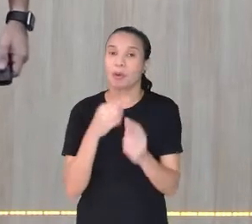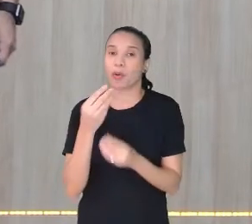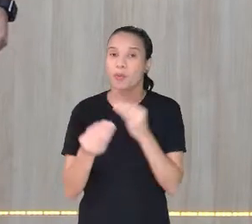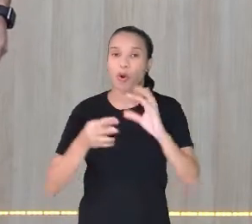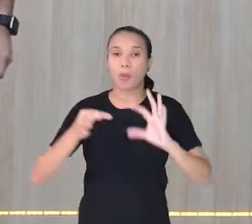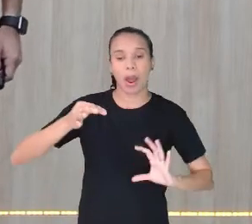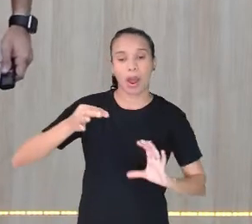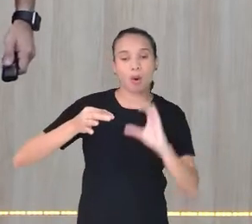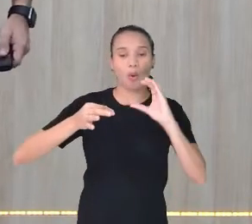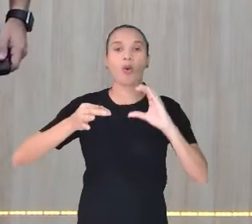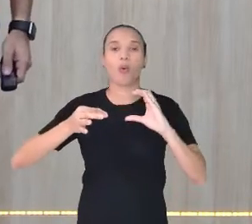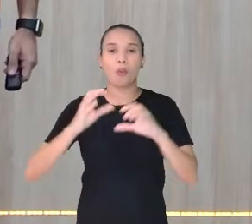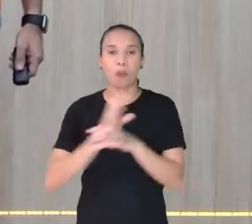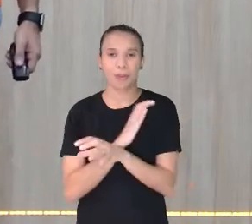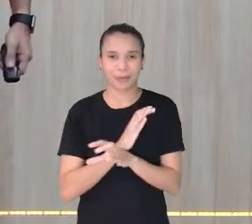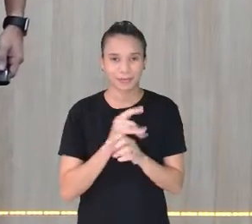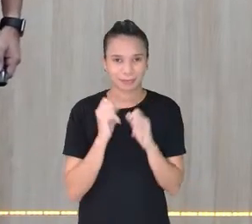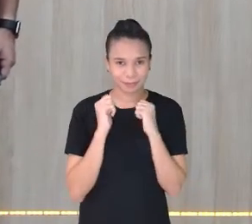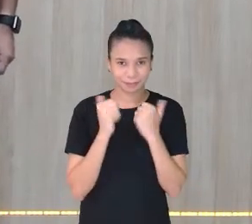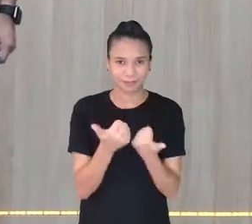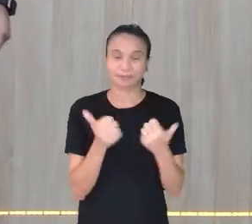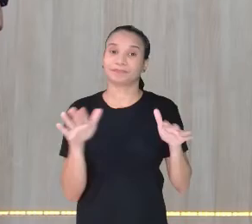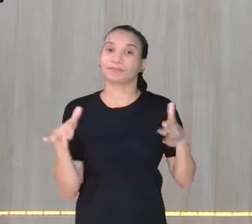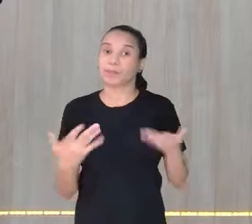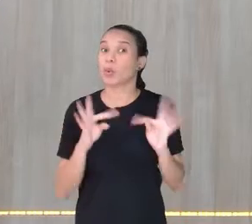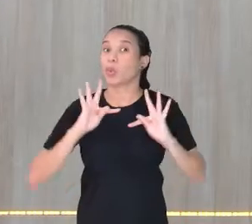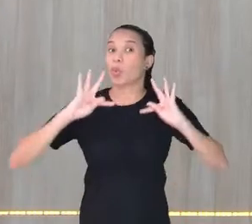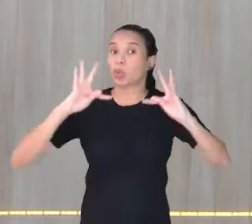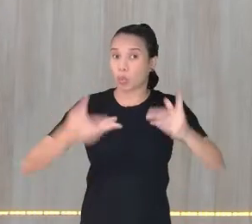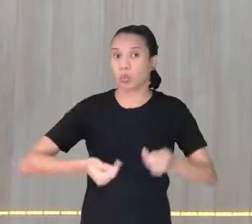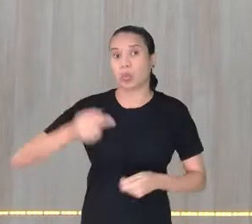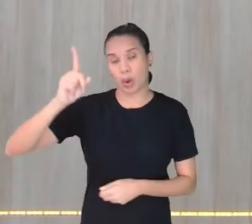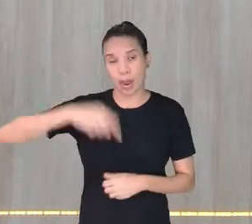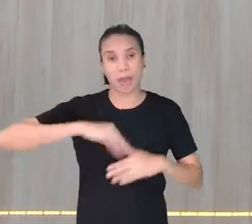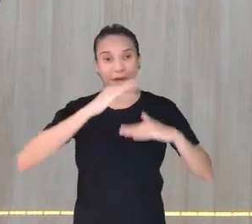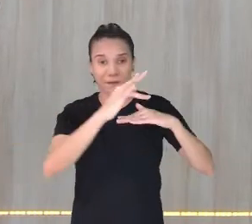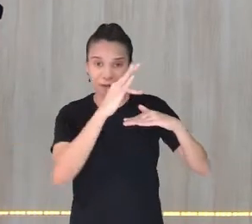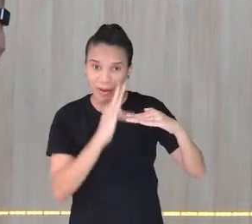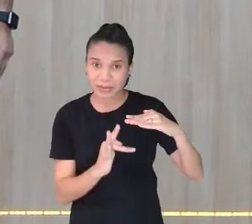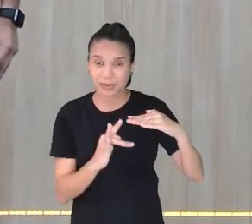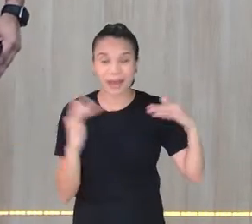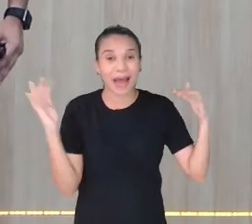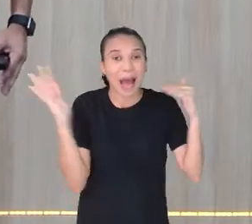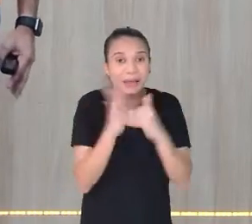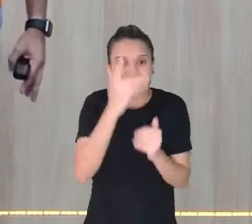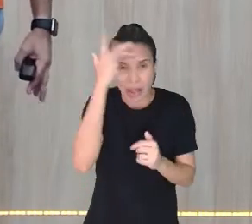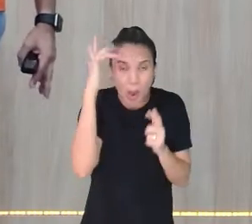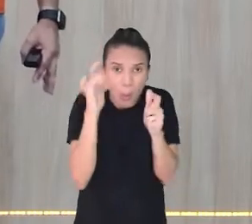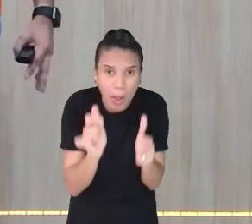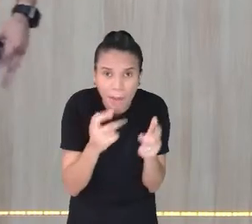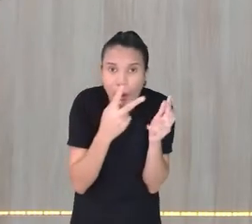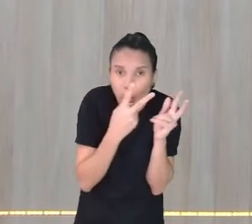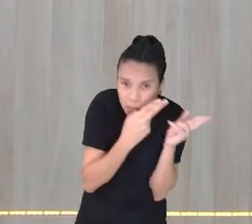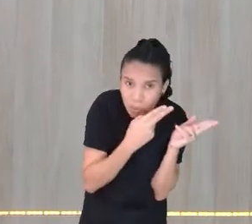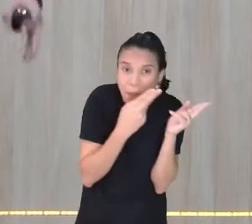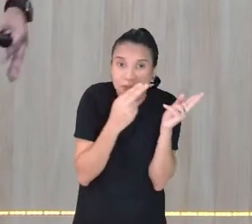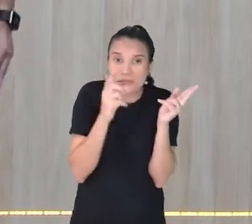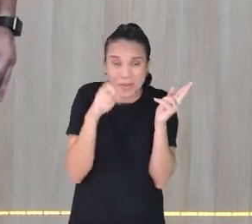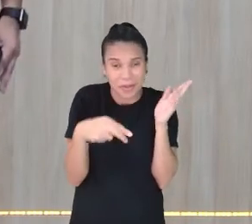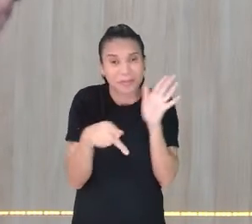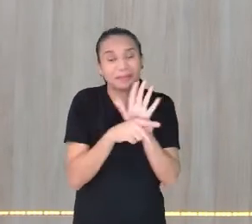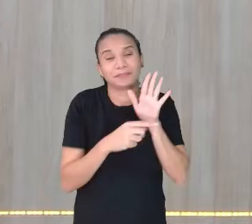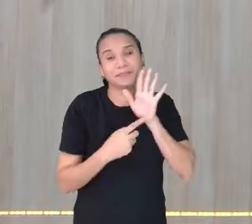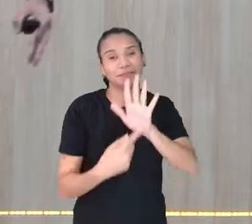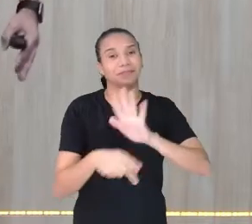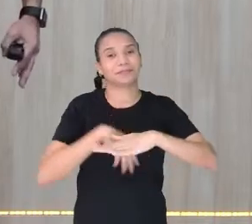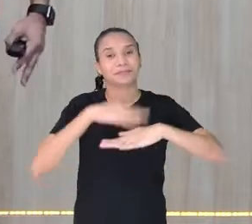àquela xícara cheia, beleza? Então, tudo é fração, tudo que você, até onde você dorme é representado